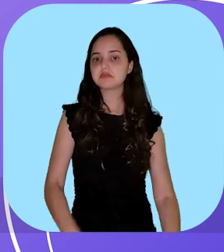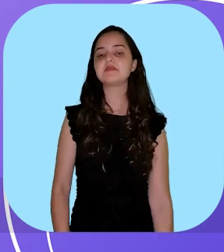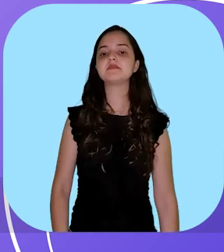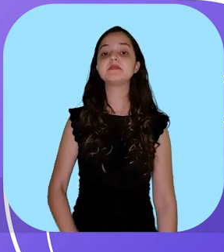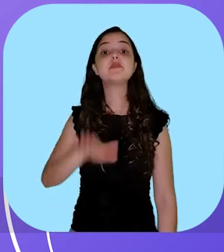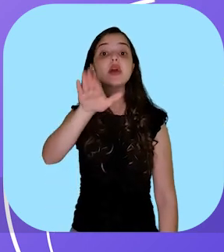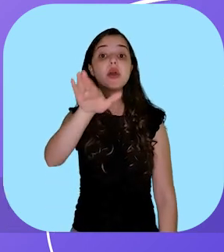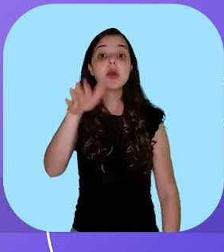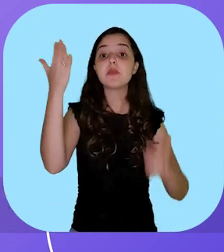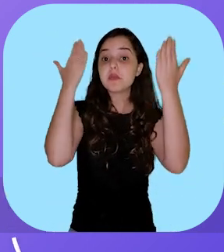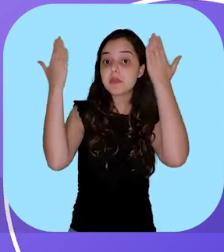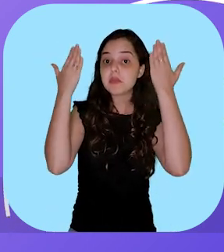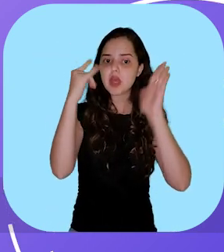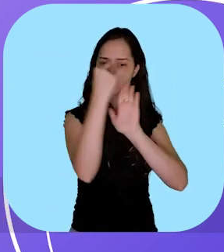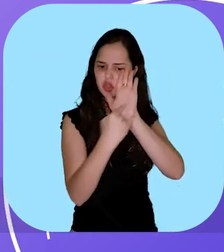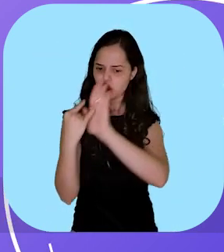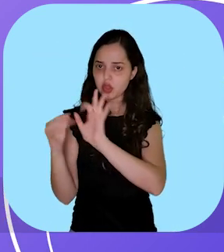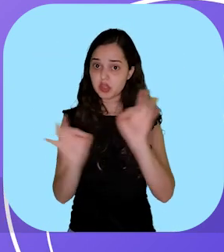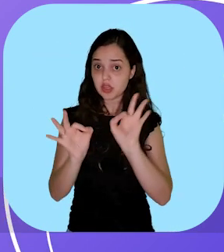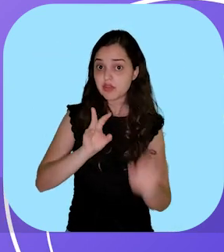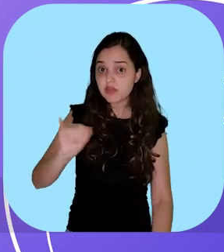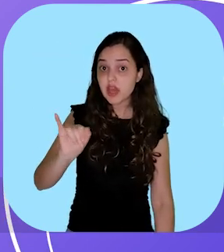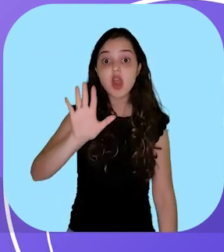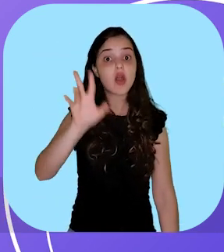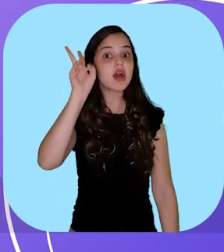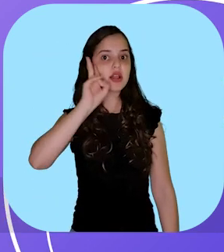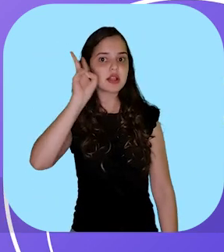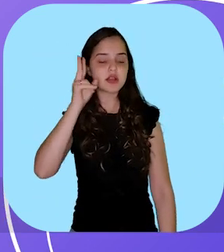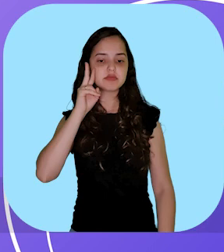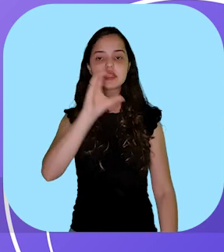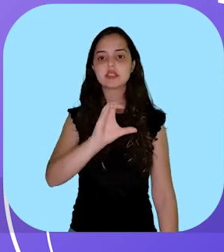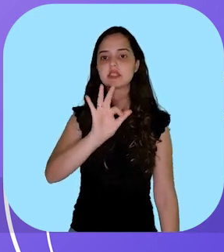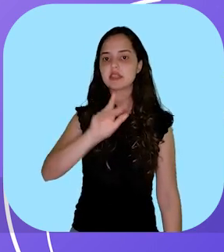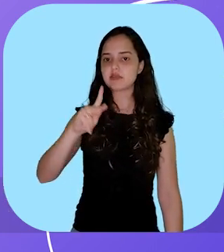caso você vá elaborar algum destes documentos, lembre-se